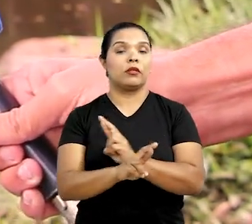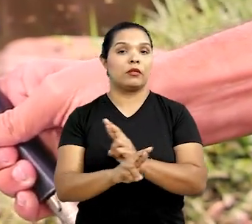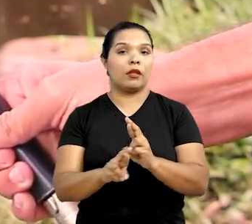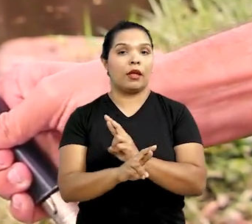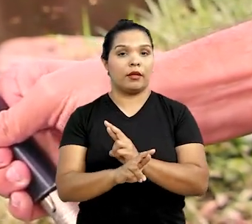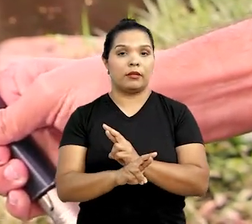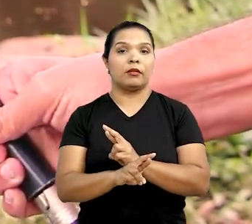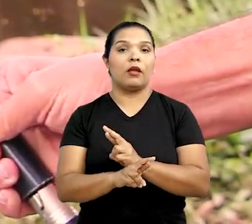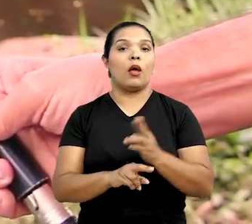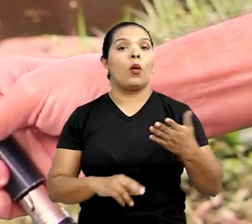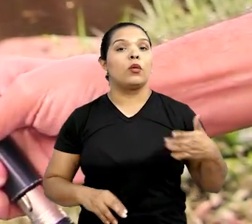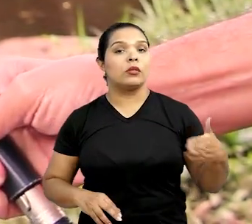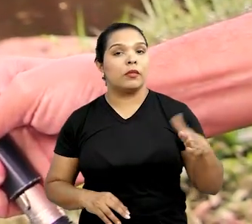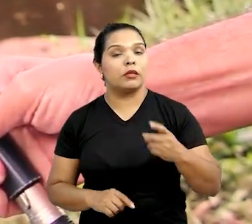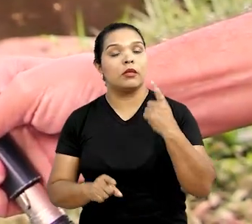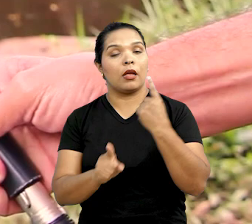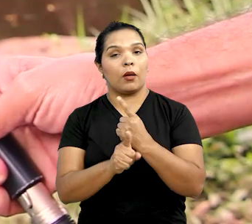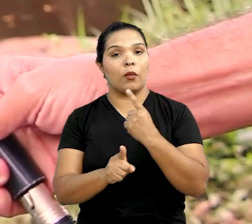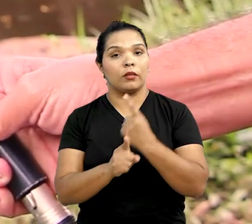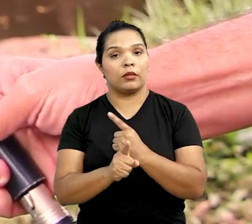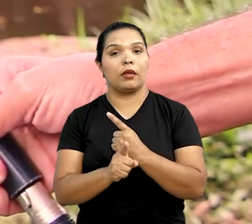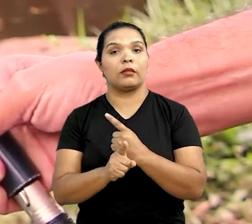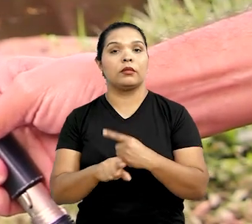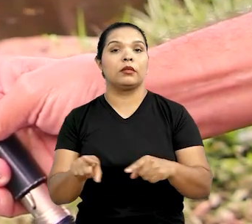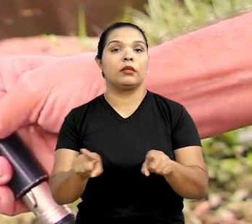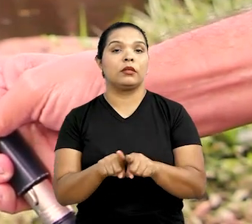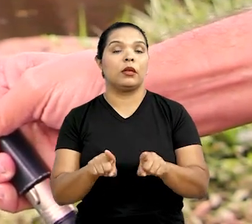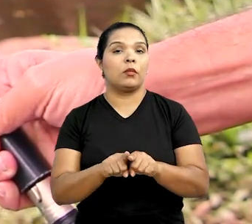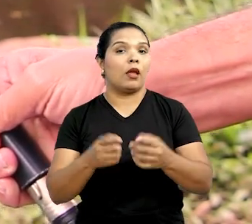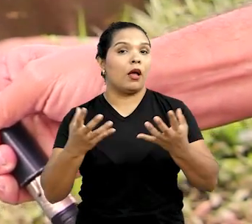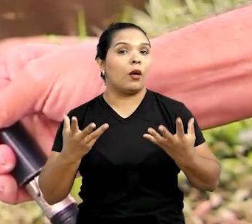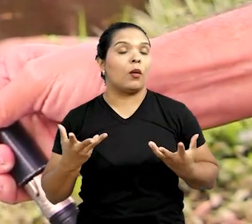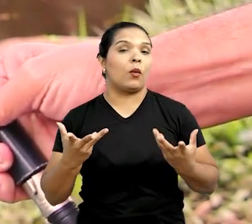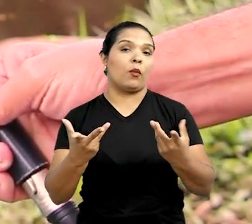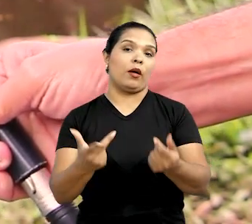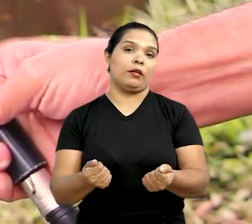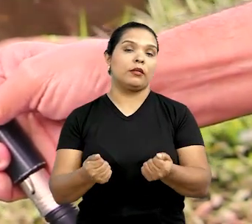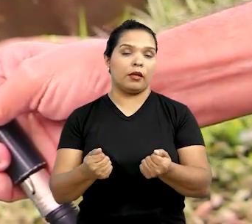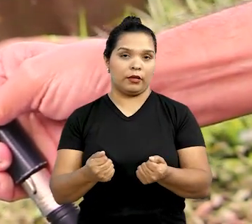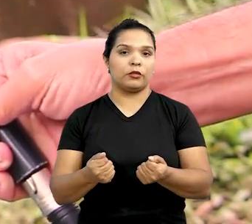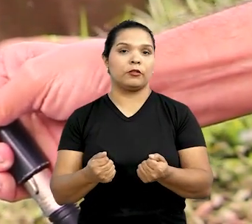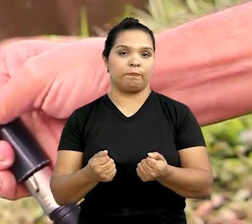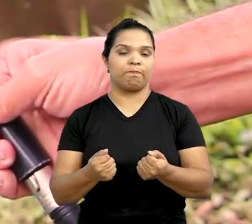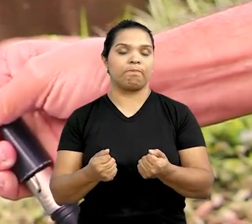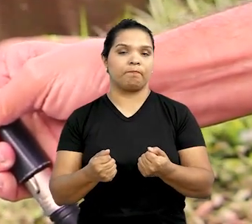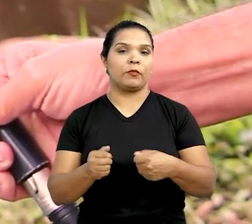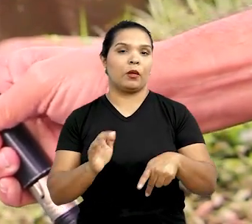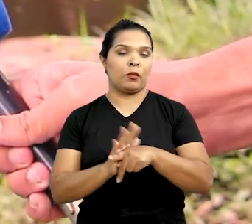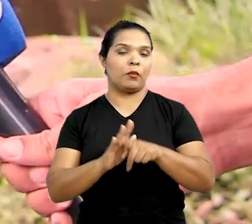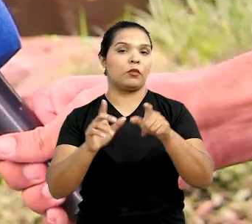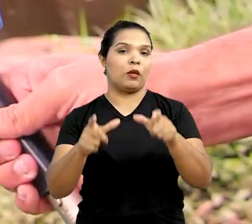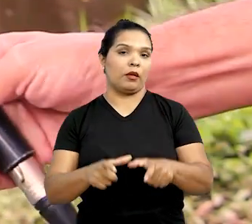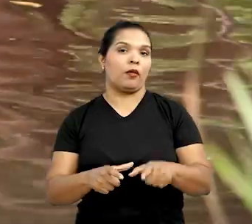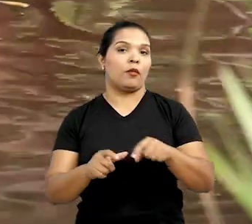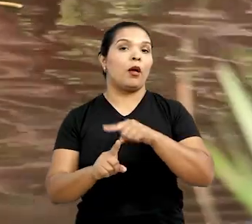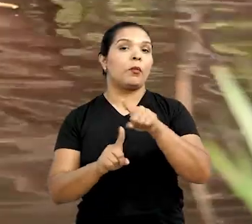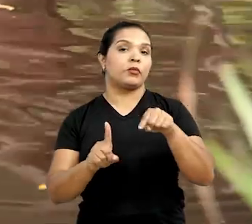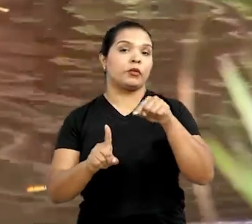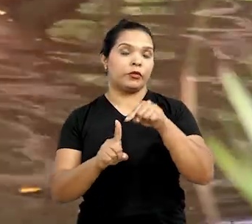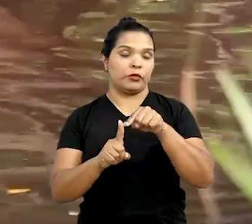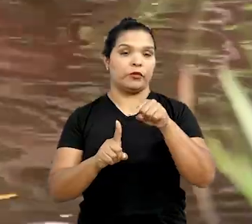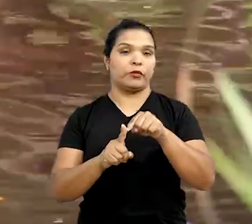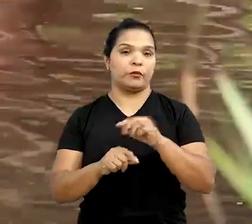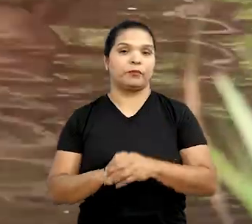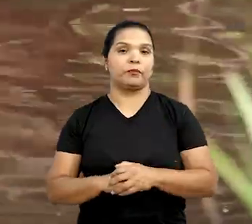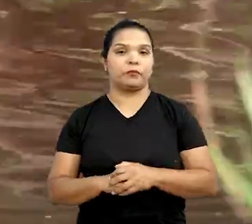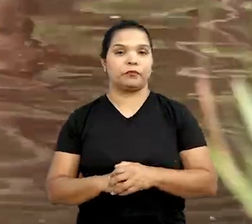a ictiofauna, os peixes que são encontrados, com a qualidade do ecossistema aquático da região. Essa é a intenção. Na fase